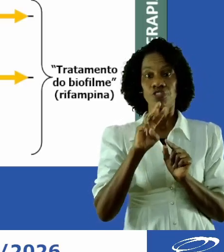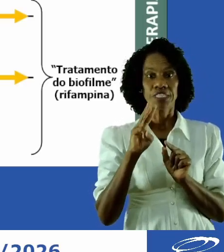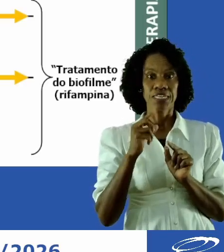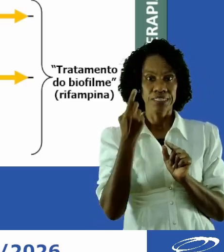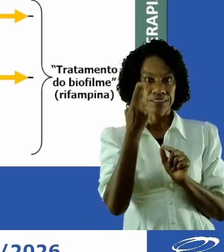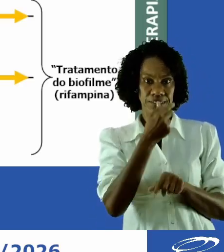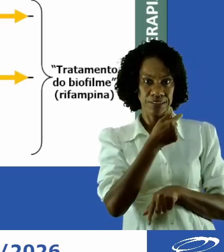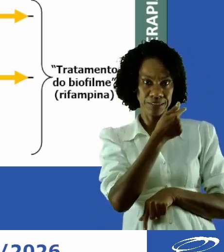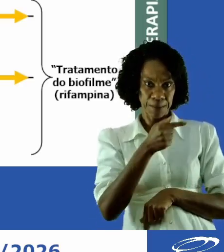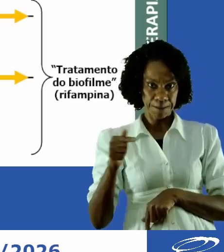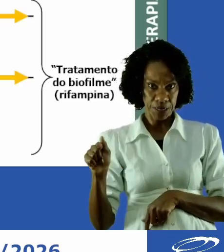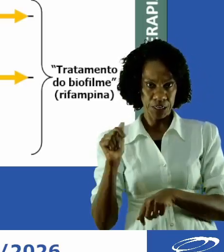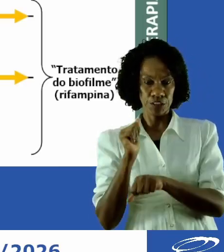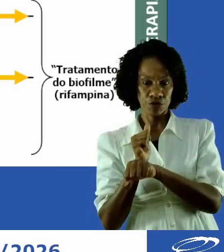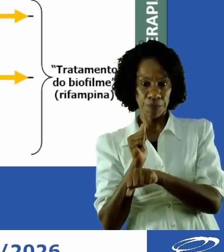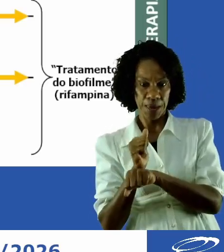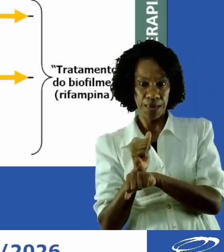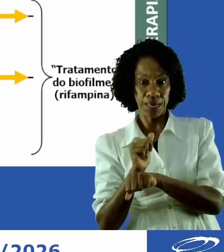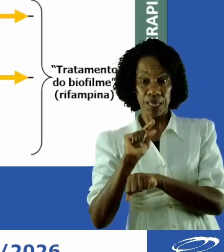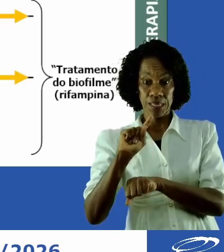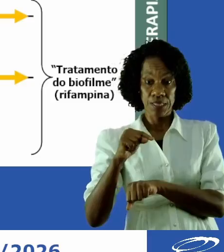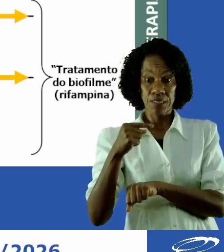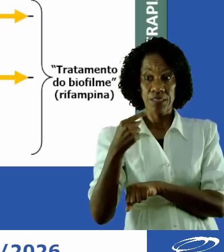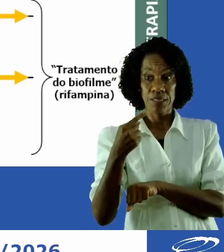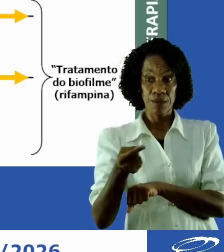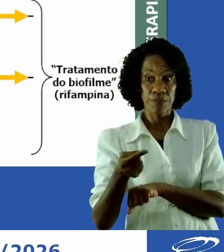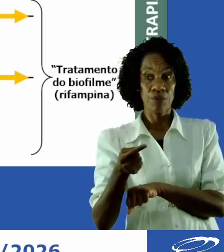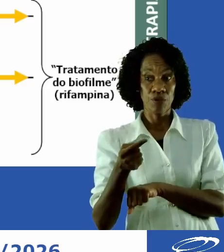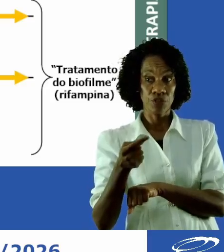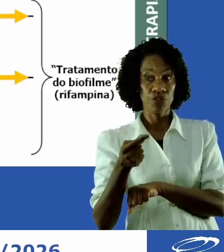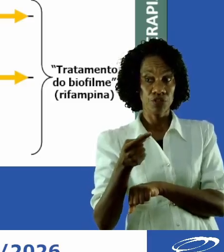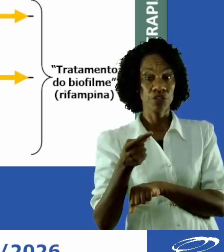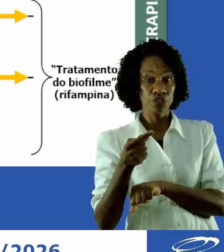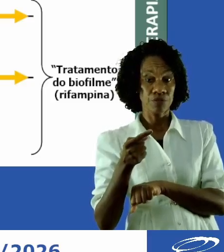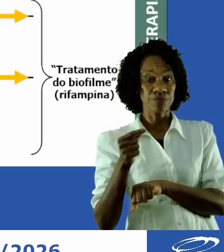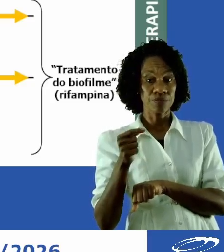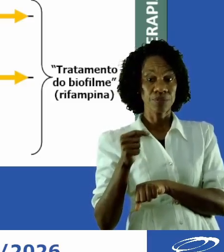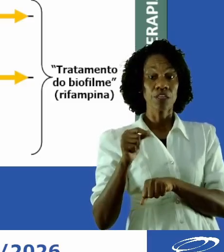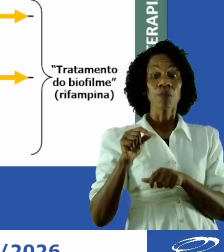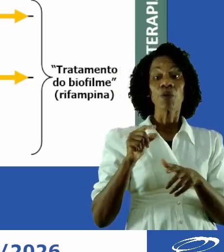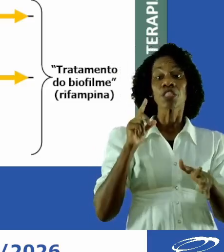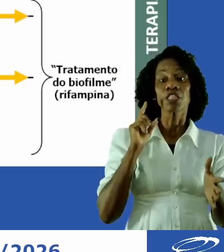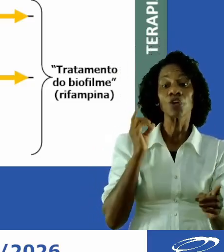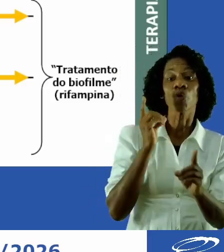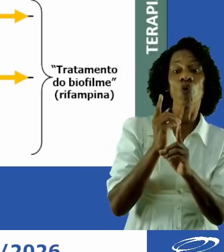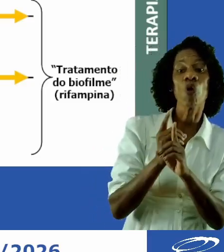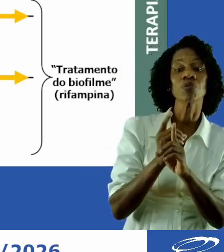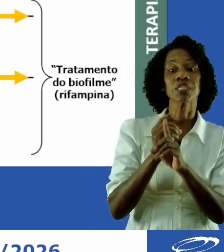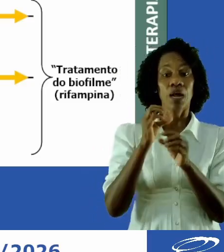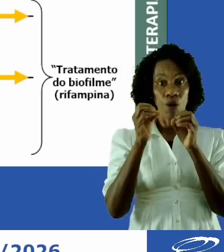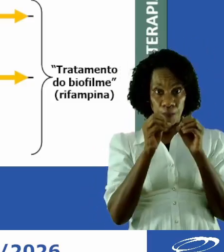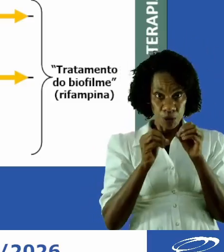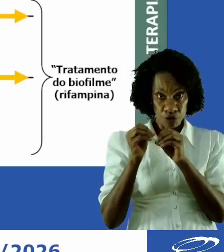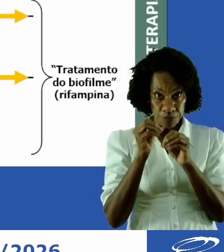dos sintomas, por exemplo, de uma hematogênica aguda, a partir daí identifica o micro-organismo, trata endovenoso pelo tempo que